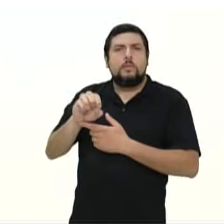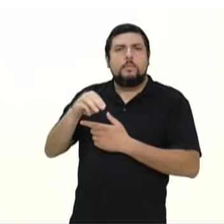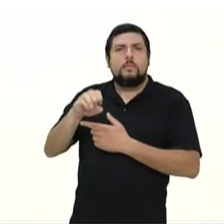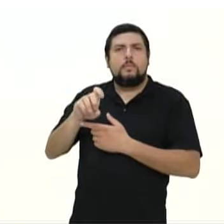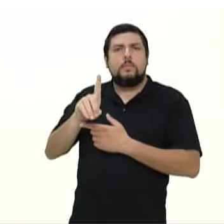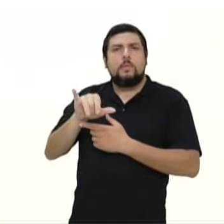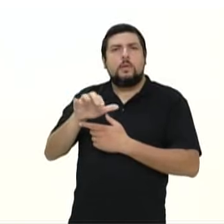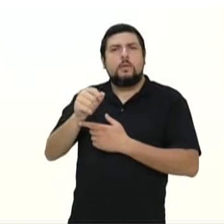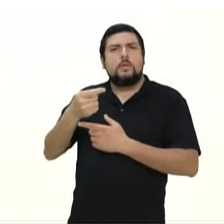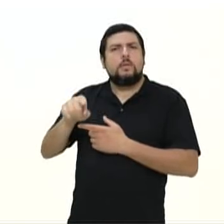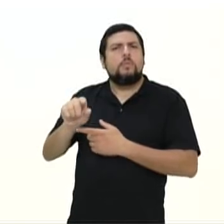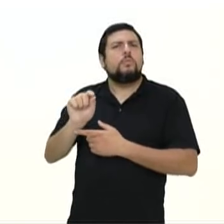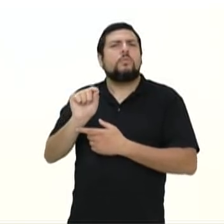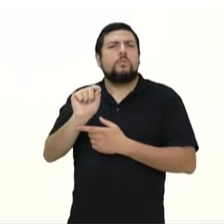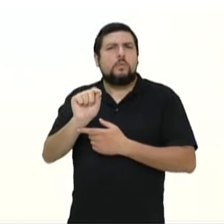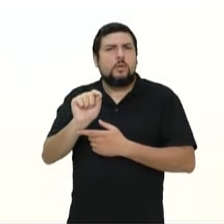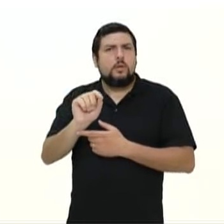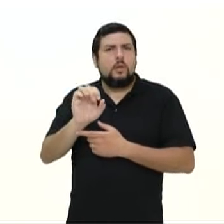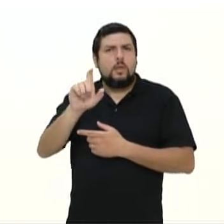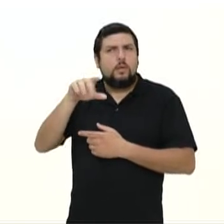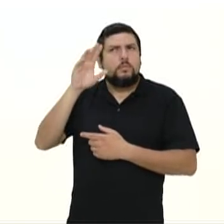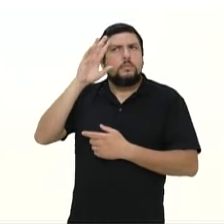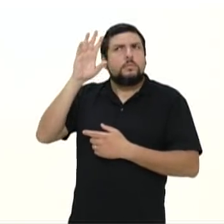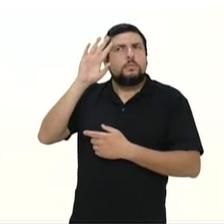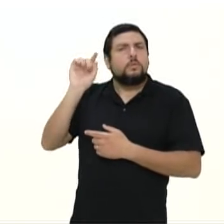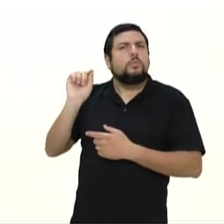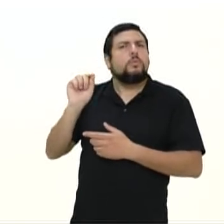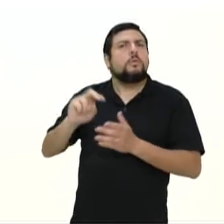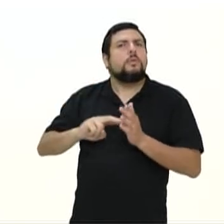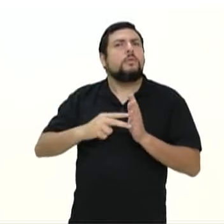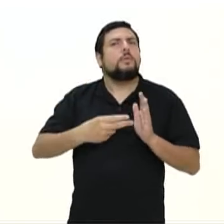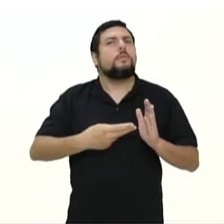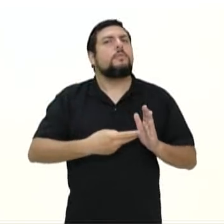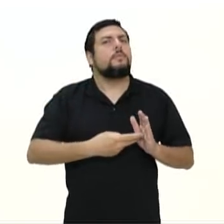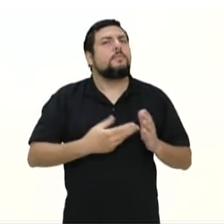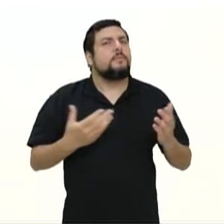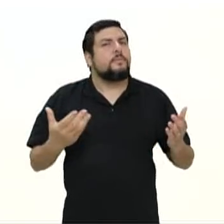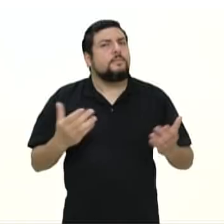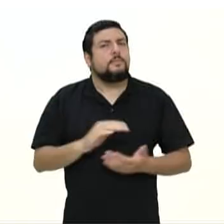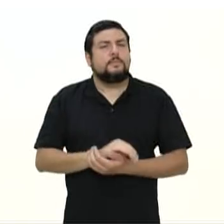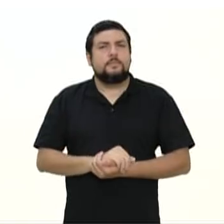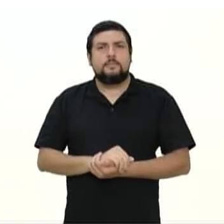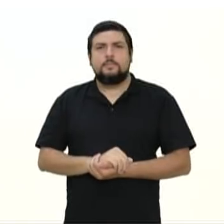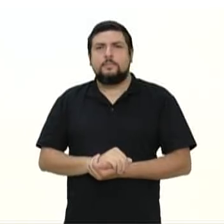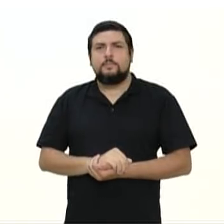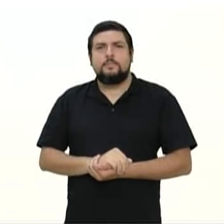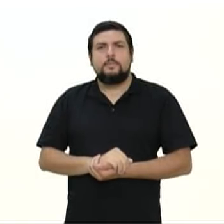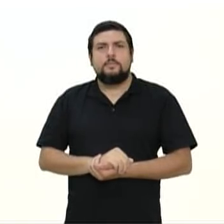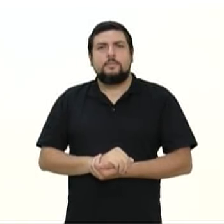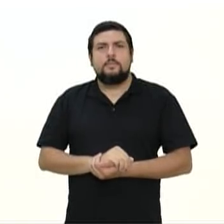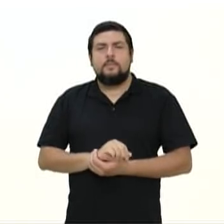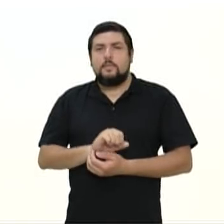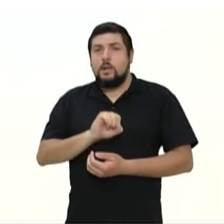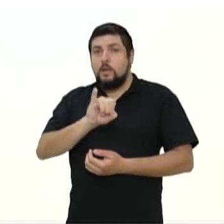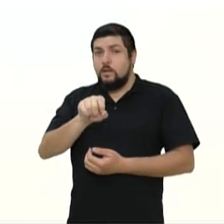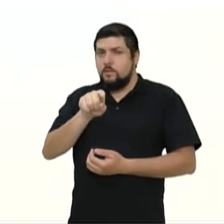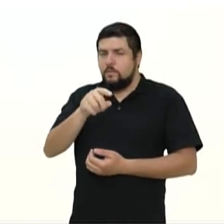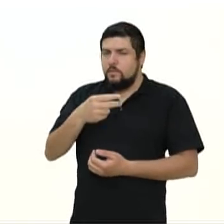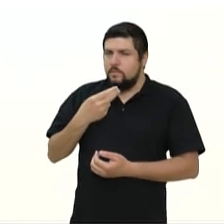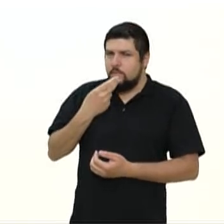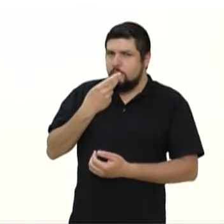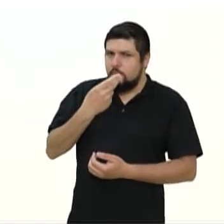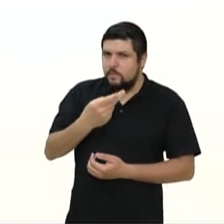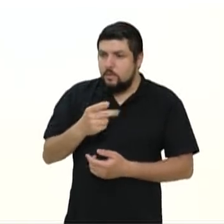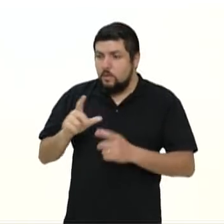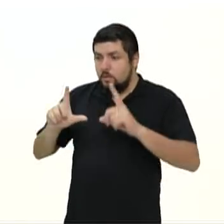te trouxe? Trouxe a ideia do quê? Bem, se você disse atenuar, tornar